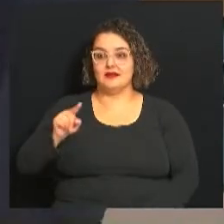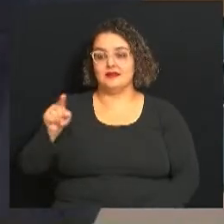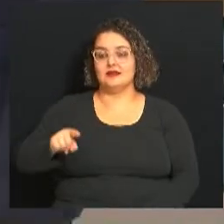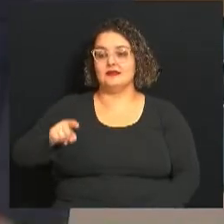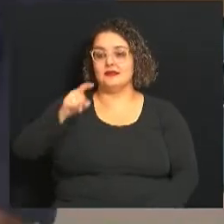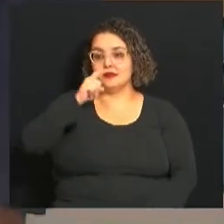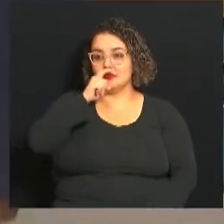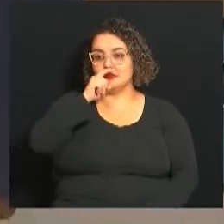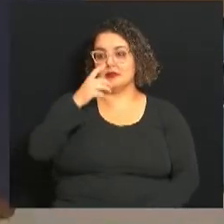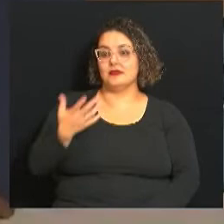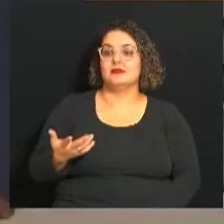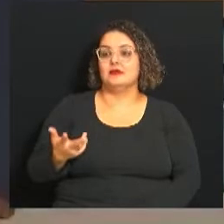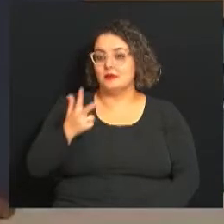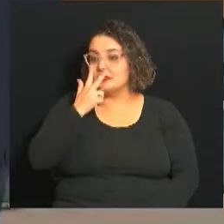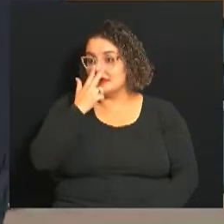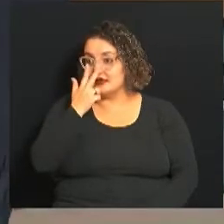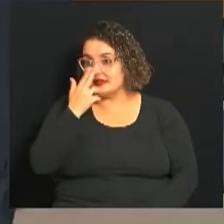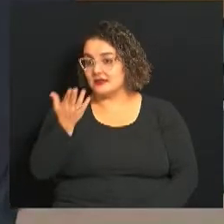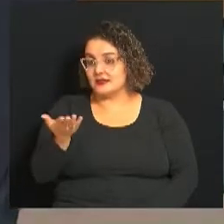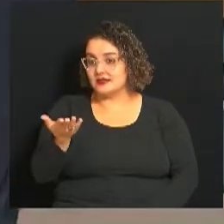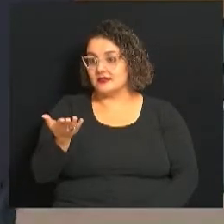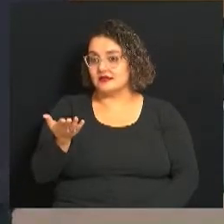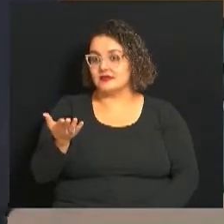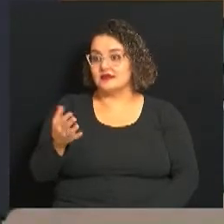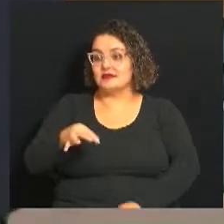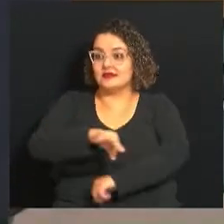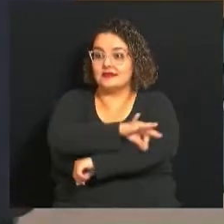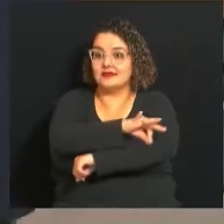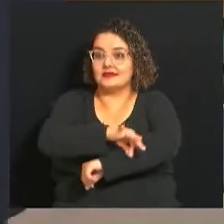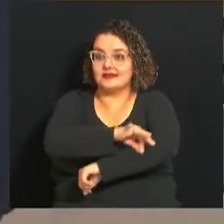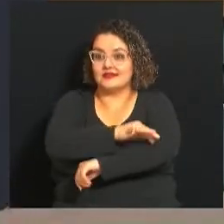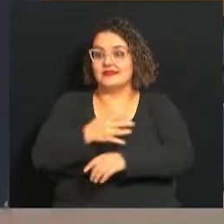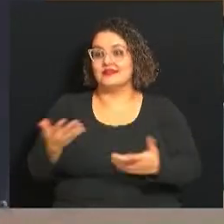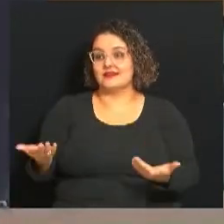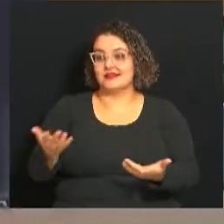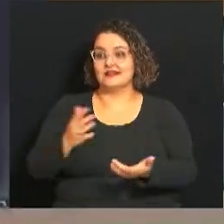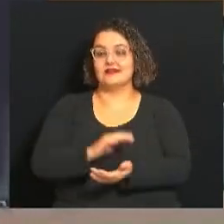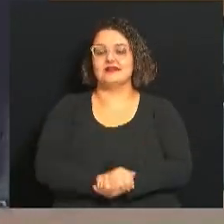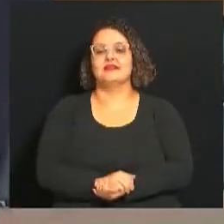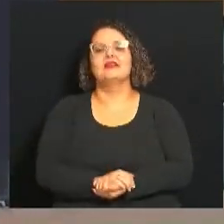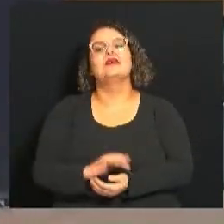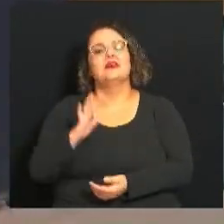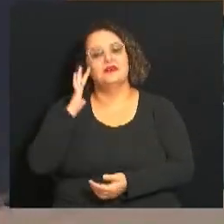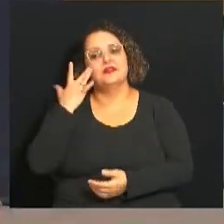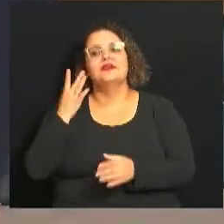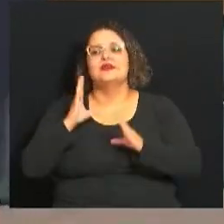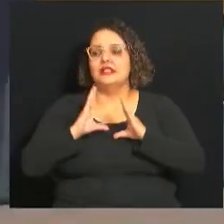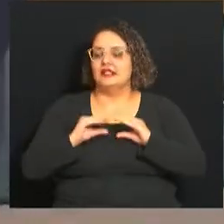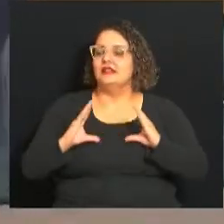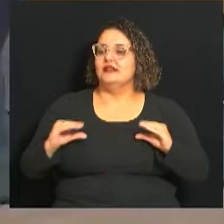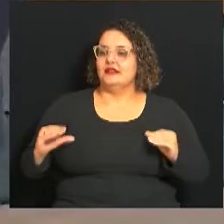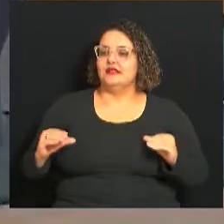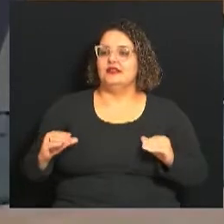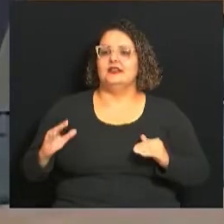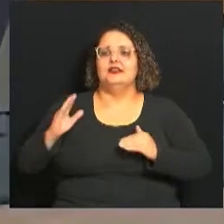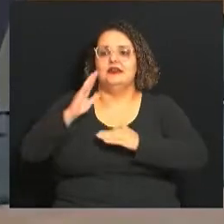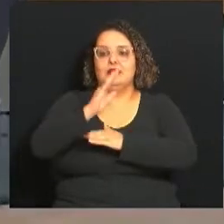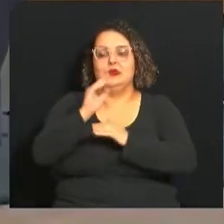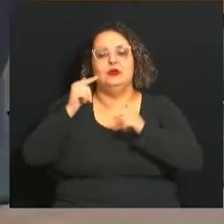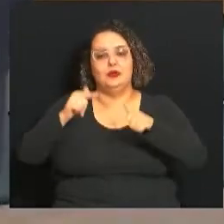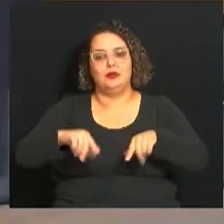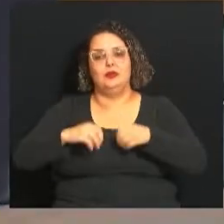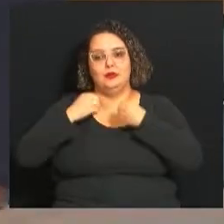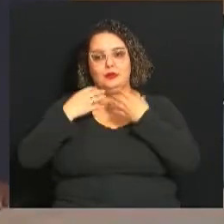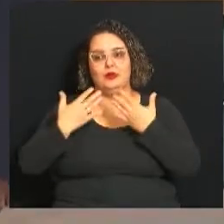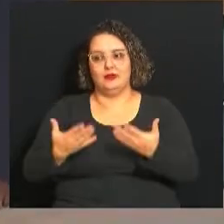né? Está bem parecido, né? Que é arquiteto também. Sim, eu acho que vai ficar bastante confortável. A Câmara vai ter um bom local para